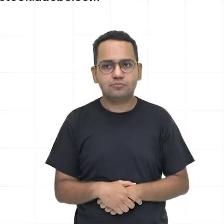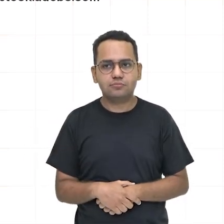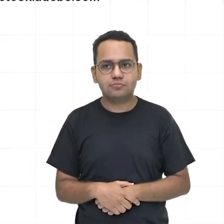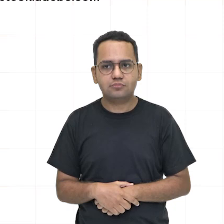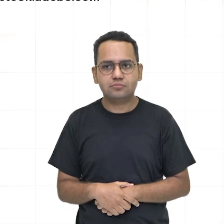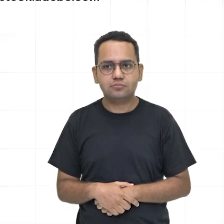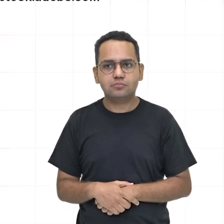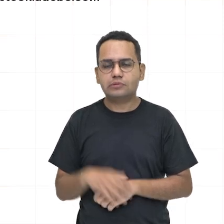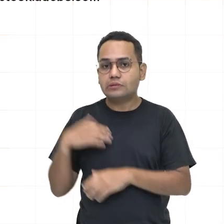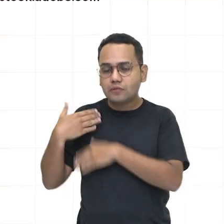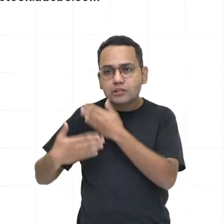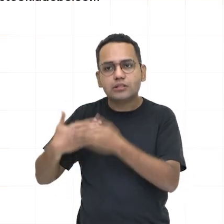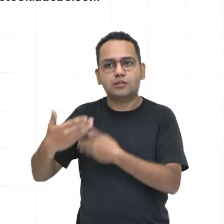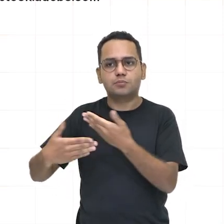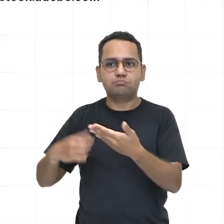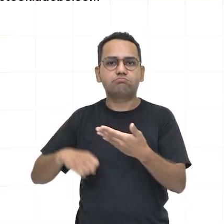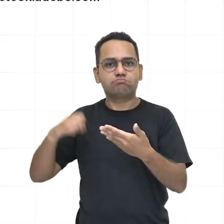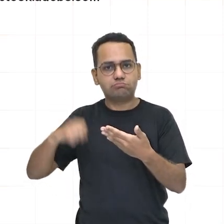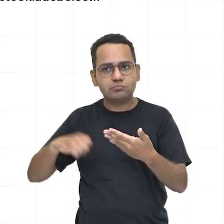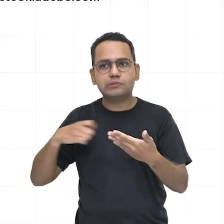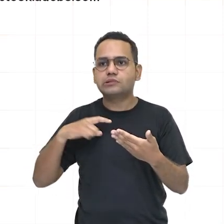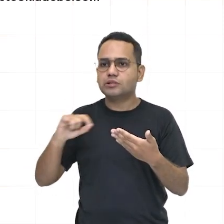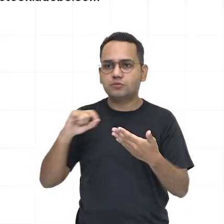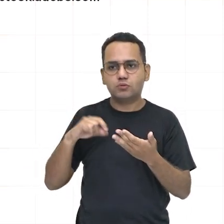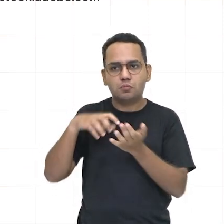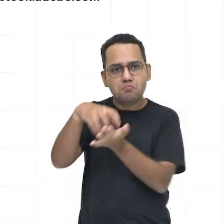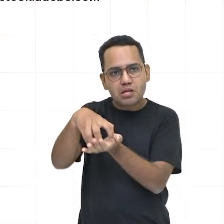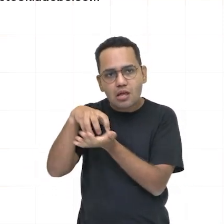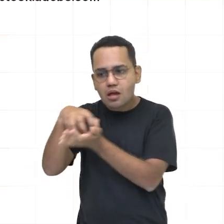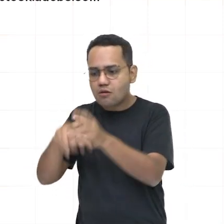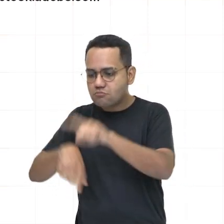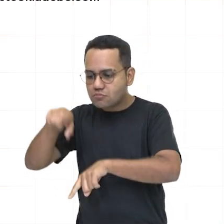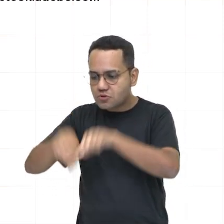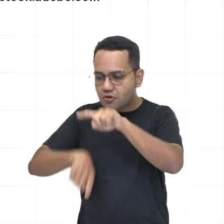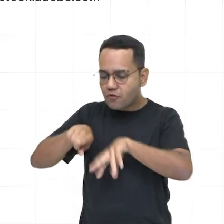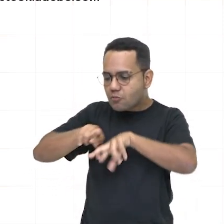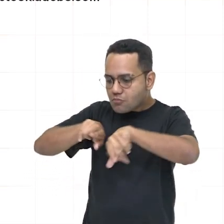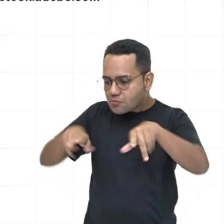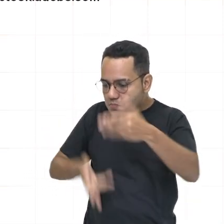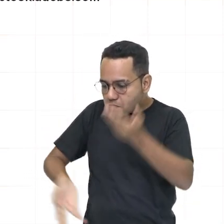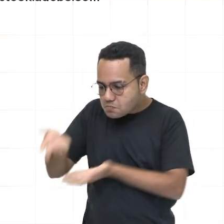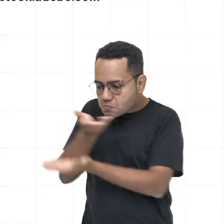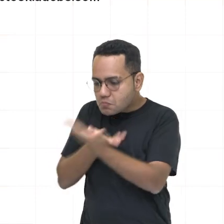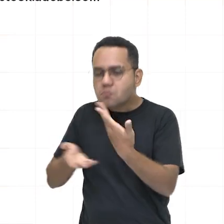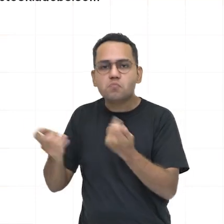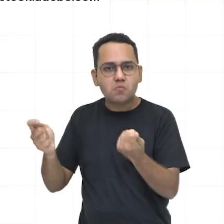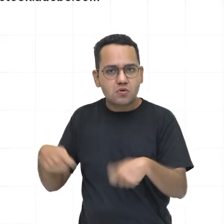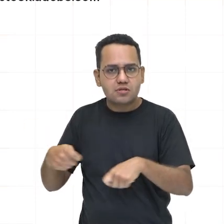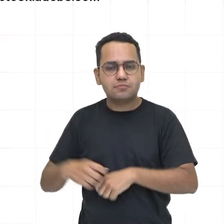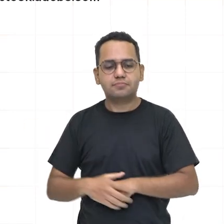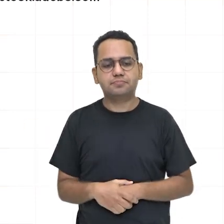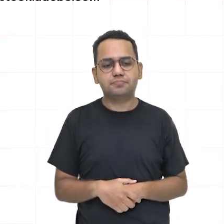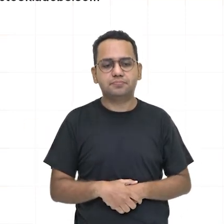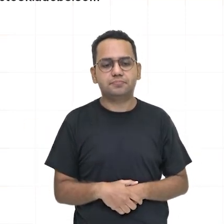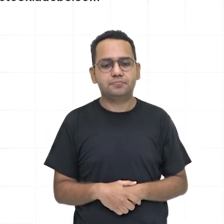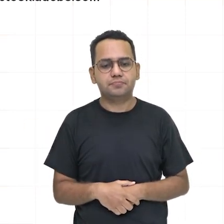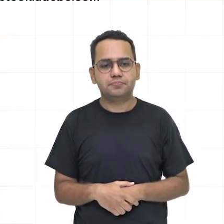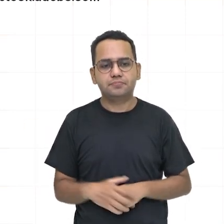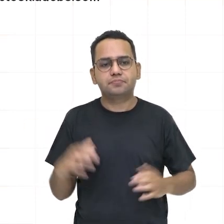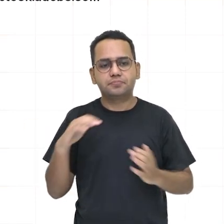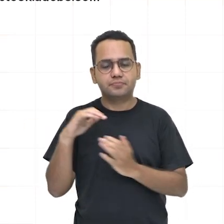se acelerou, né? O processo de fluxo de mercadorias, de serviços e também de capitais. O processo